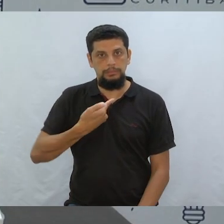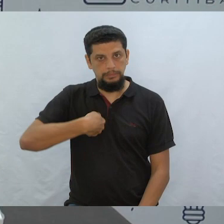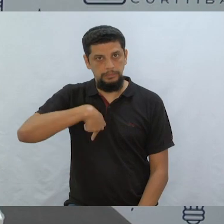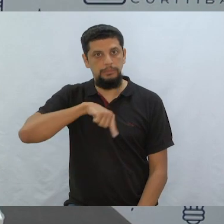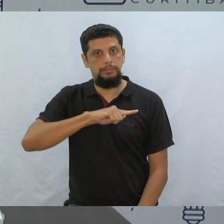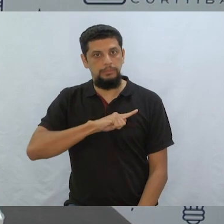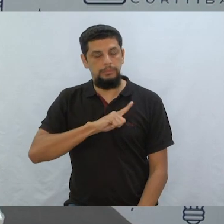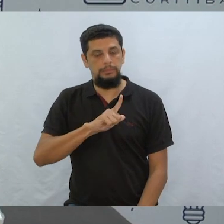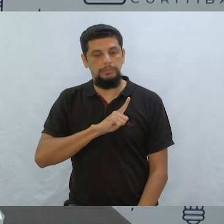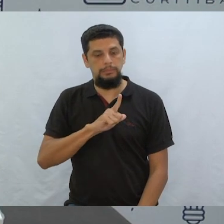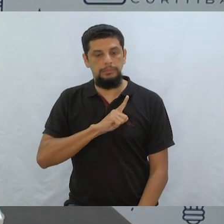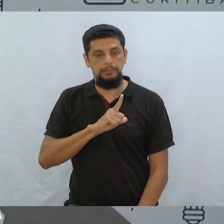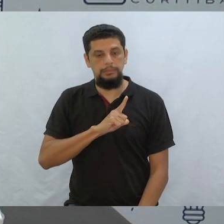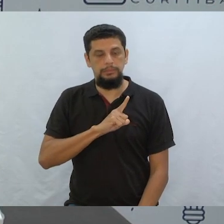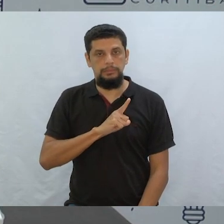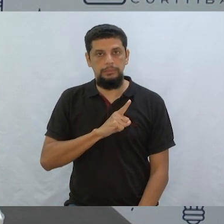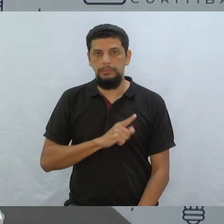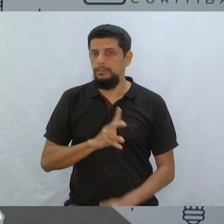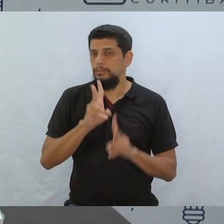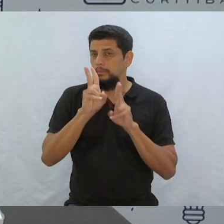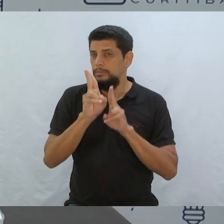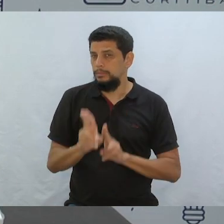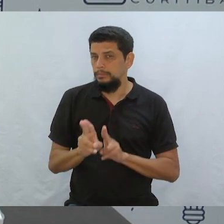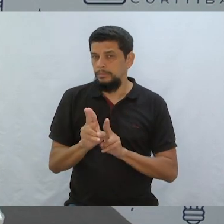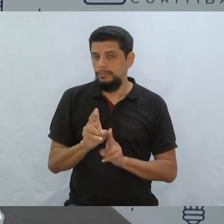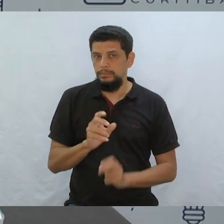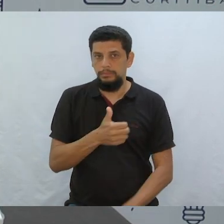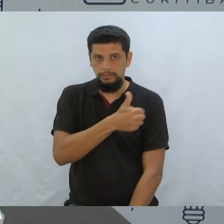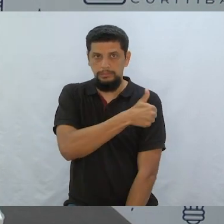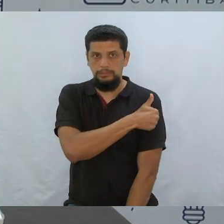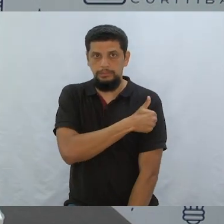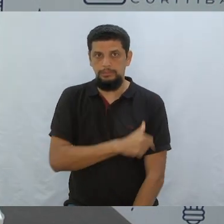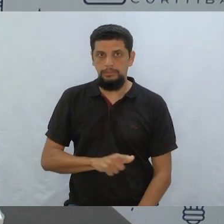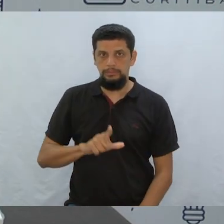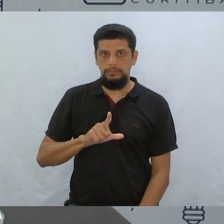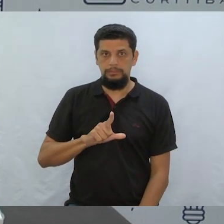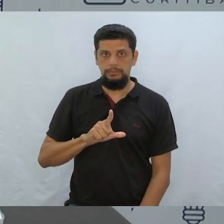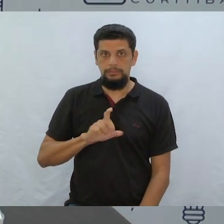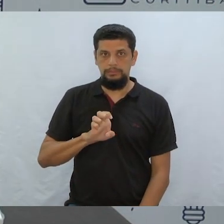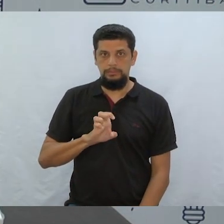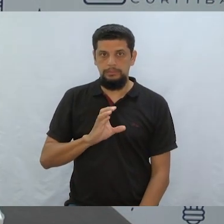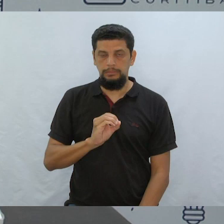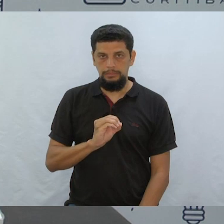nós temos. Eu trouxe também os mesmos personagens, tá? O Léo,